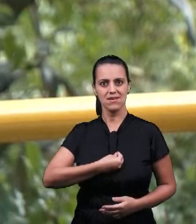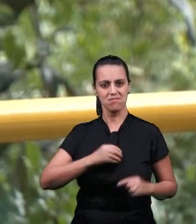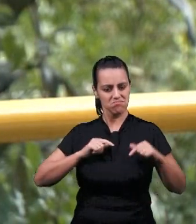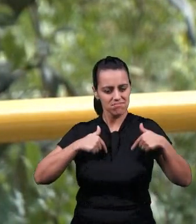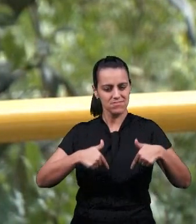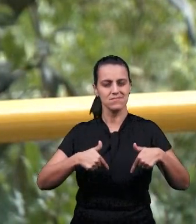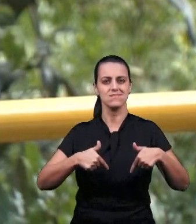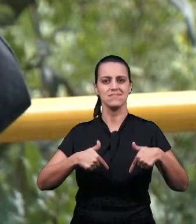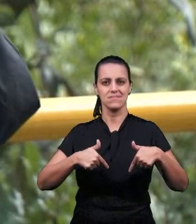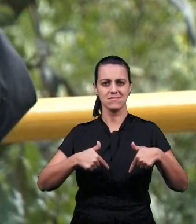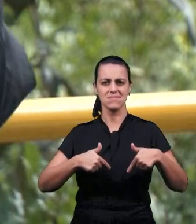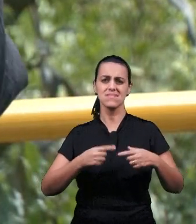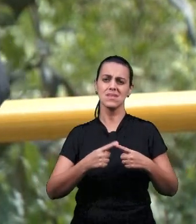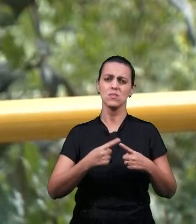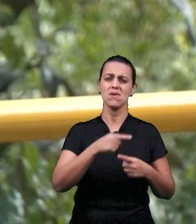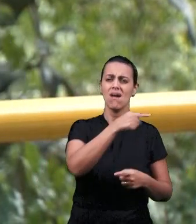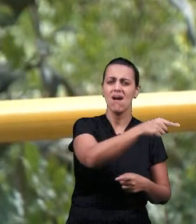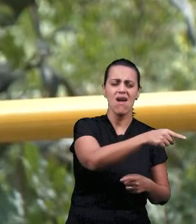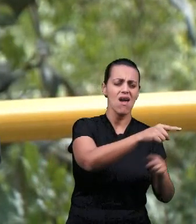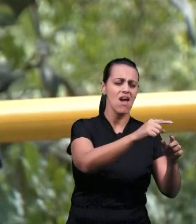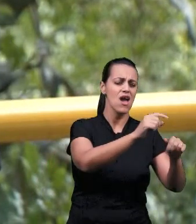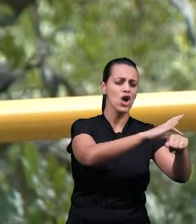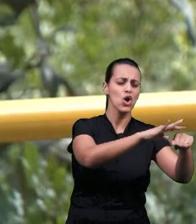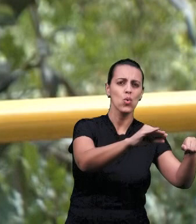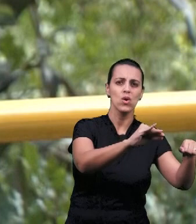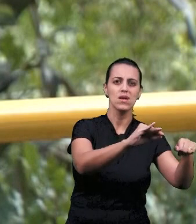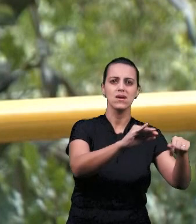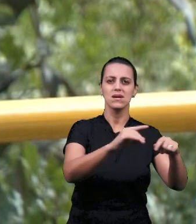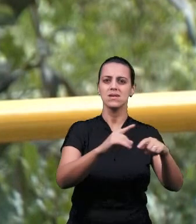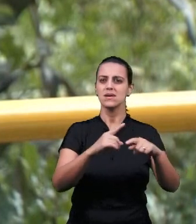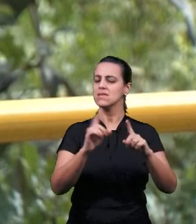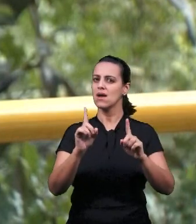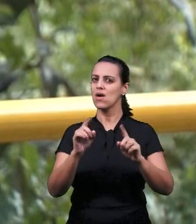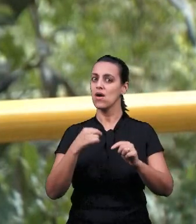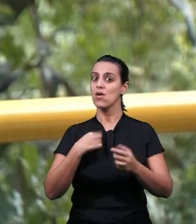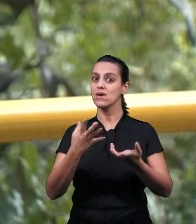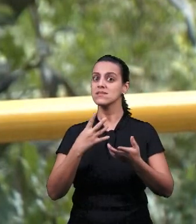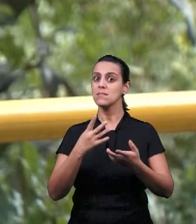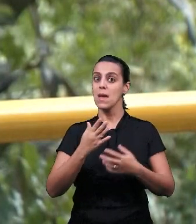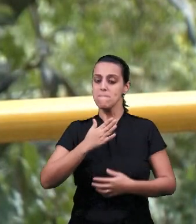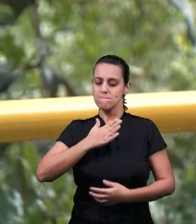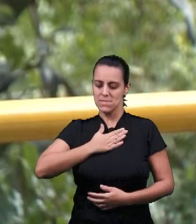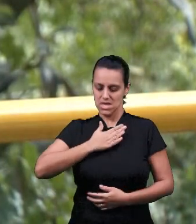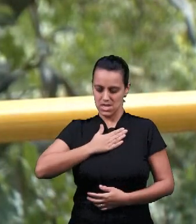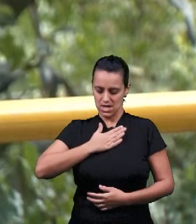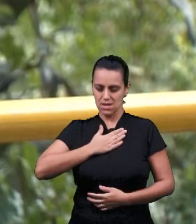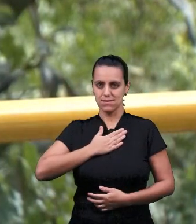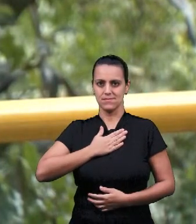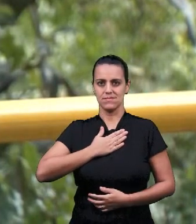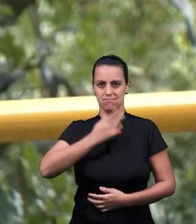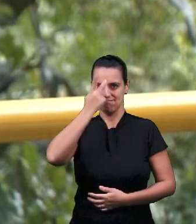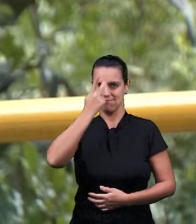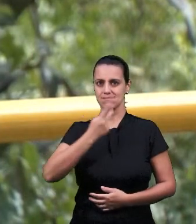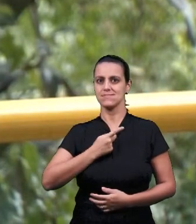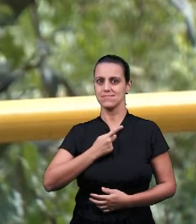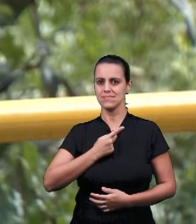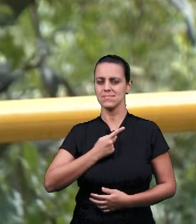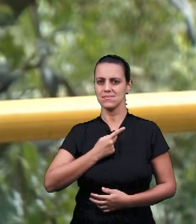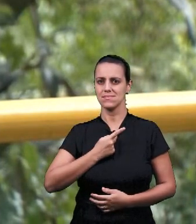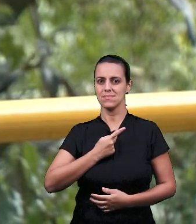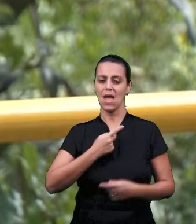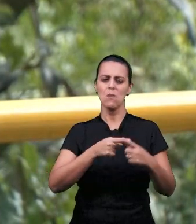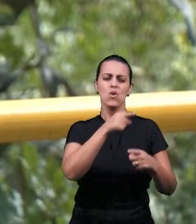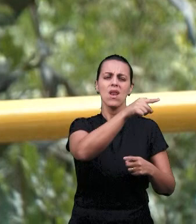Ah, fulano foi curado, fulano não, eu quero saber como está a minha vida. Ou o cego viu o coxo,